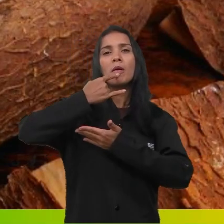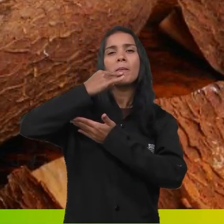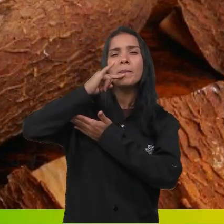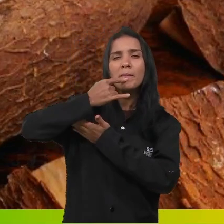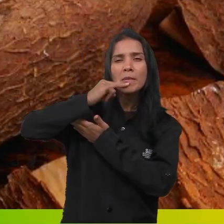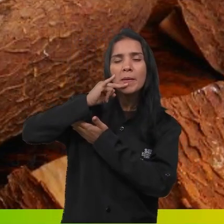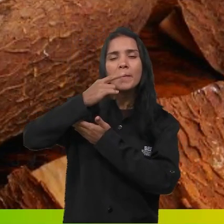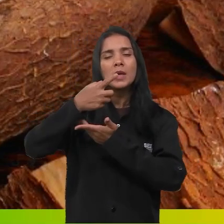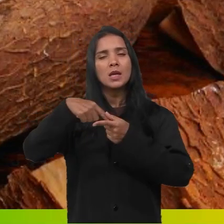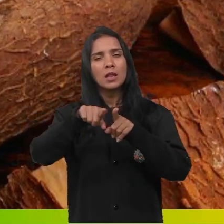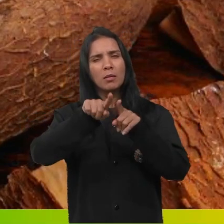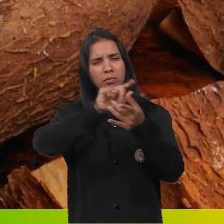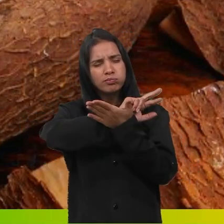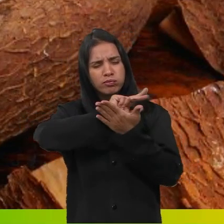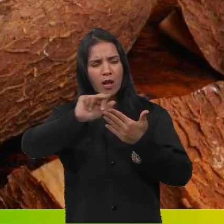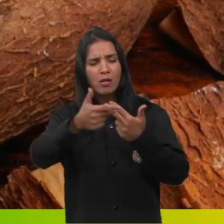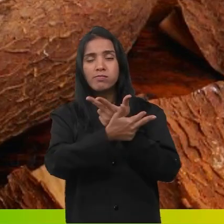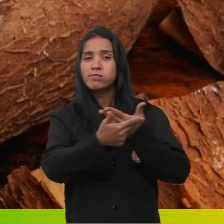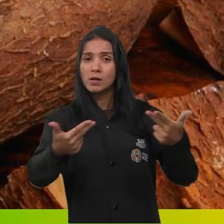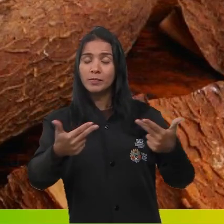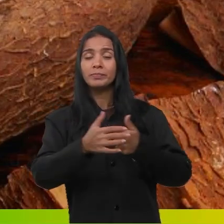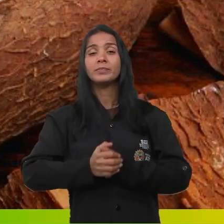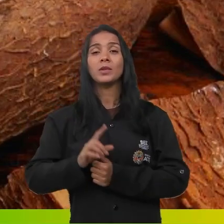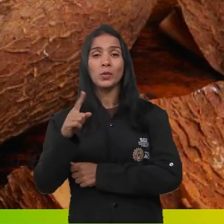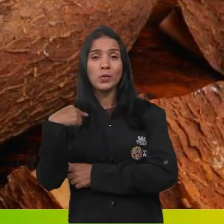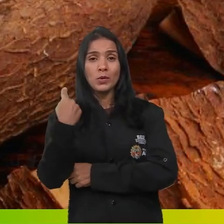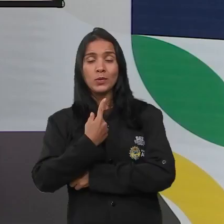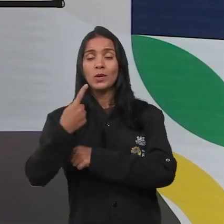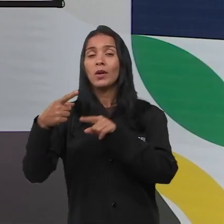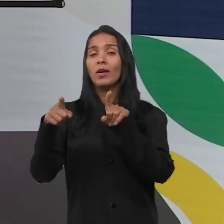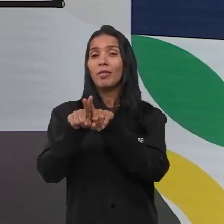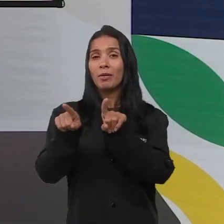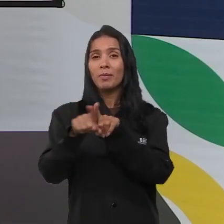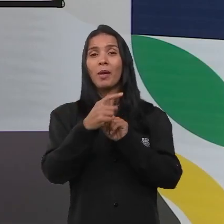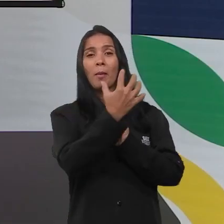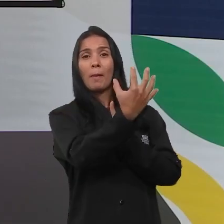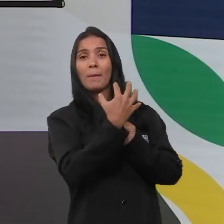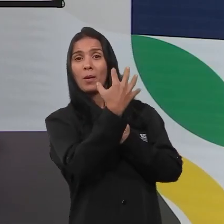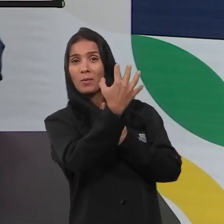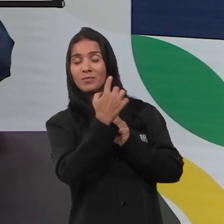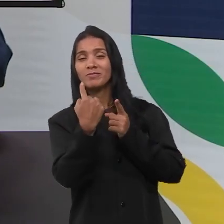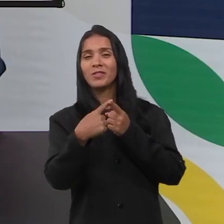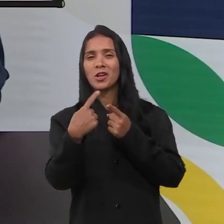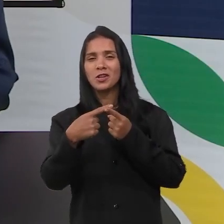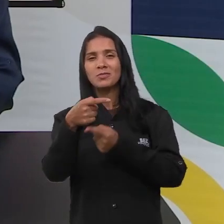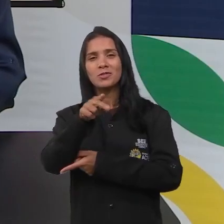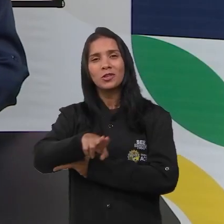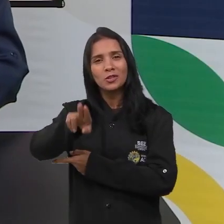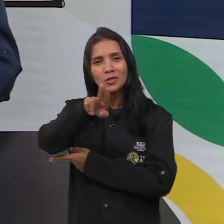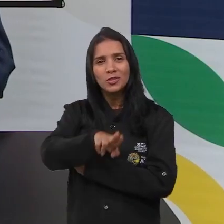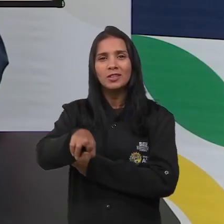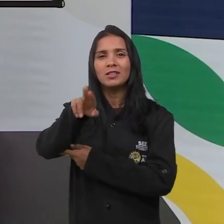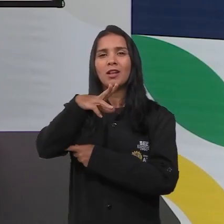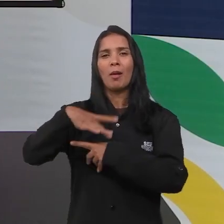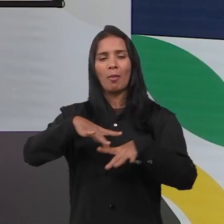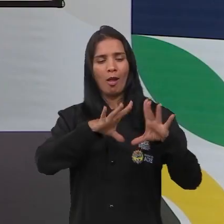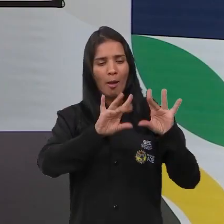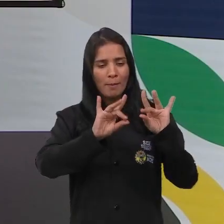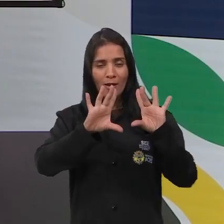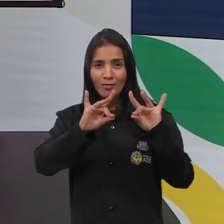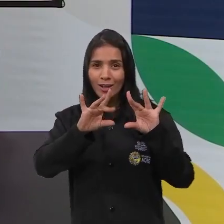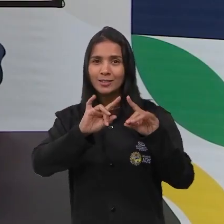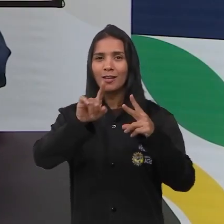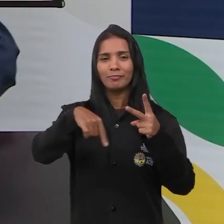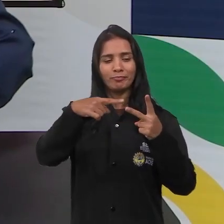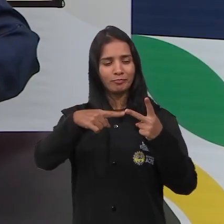até mesmo diversos outros pratos. Então, nós temos, a partir da mandioca, nós temos a goma, nós temos a farinha